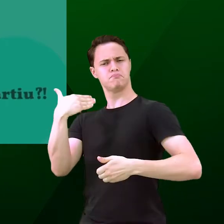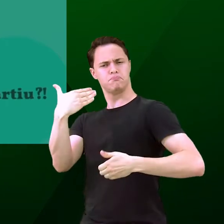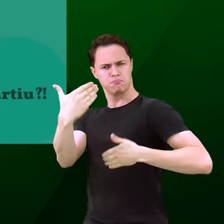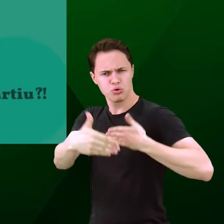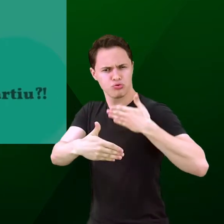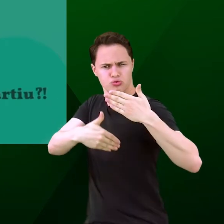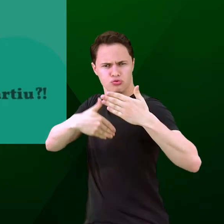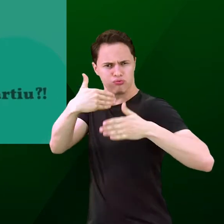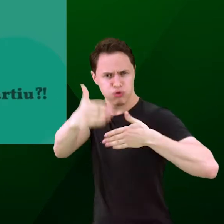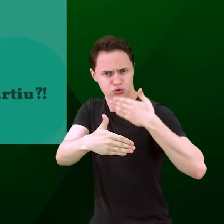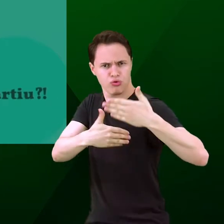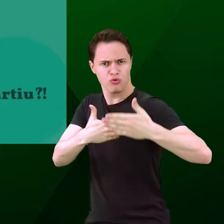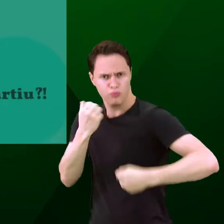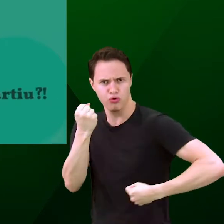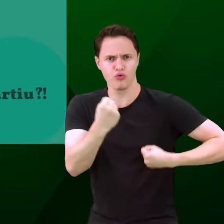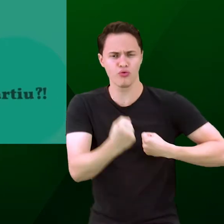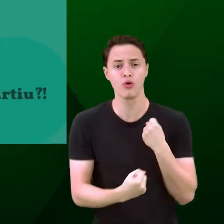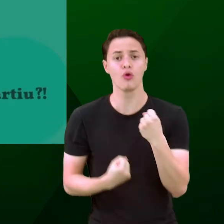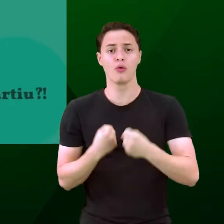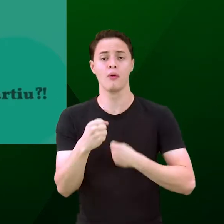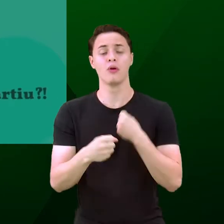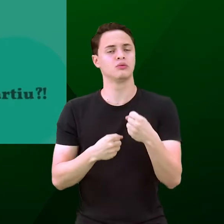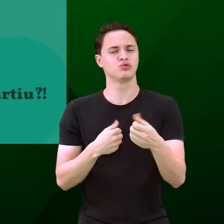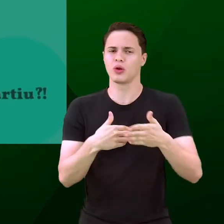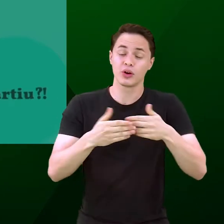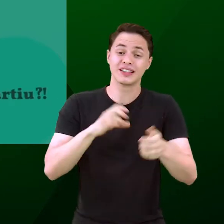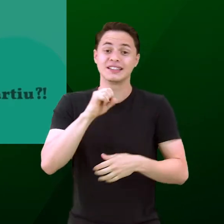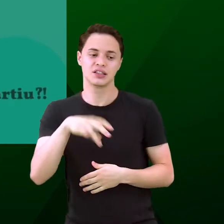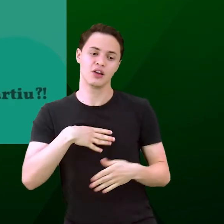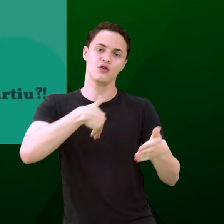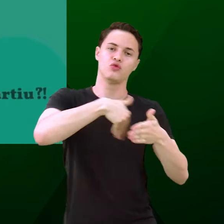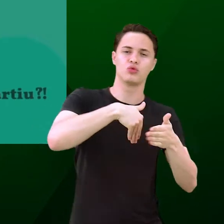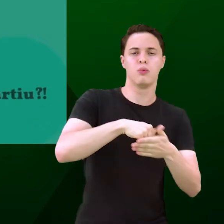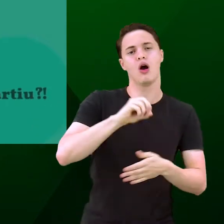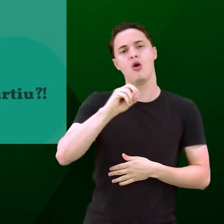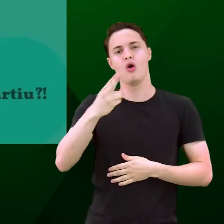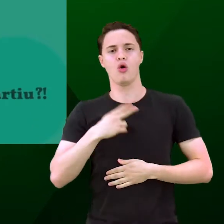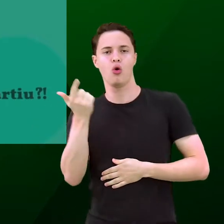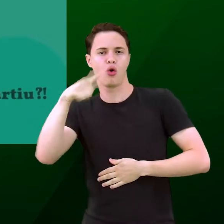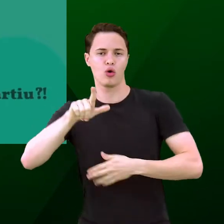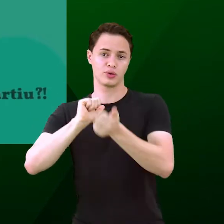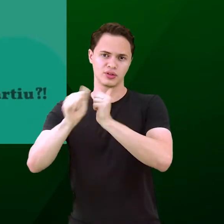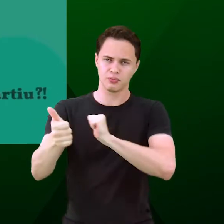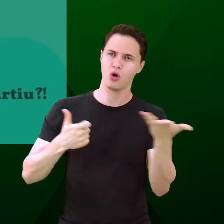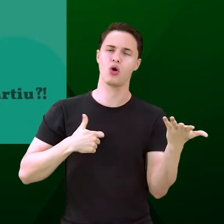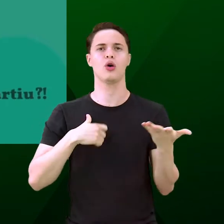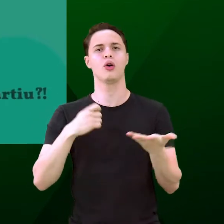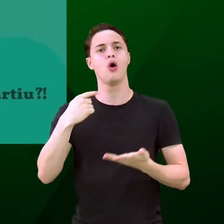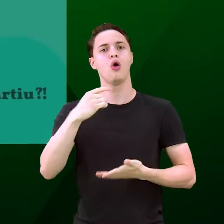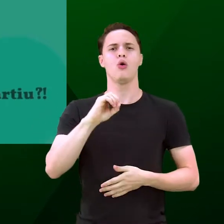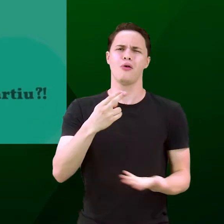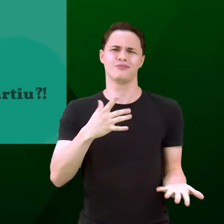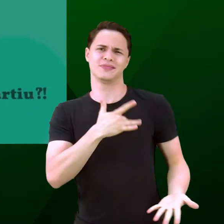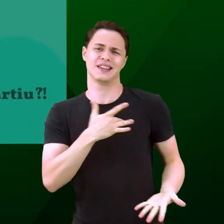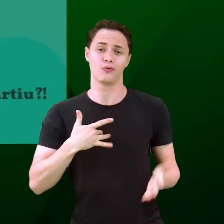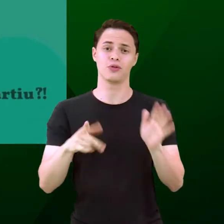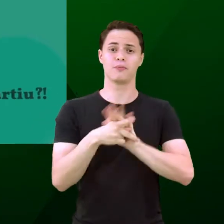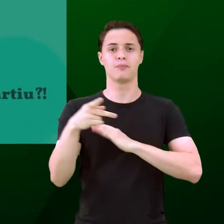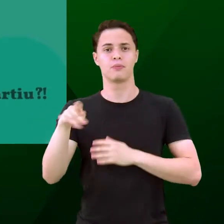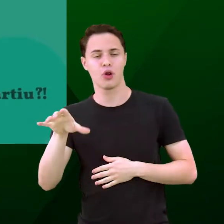vou organizar o meu treino de corrida. Então, eu preciso levar muito isso em consideração. Por isso, pessoal, que a gente precisa ter